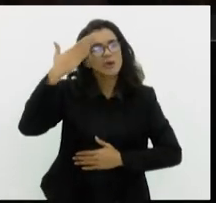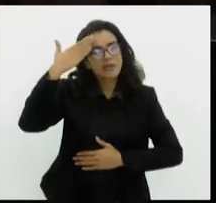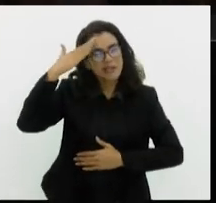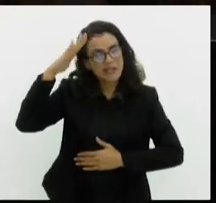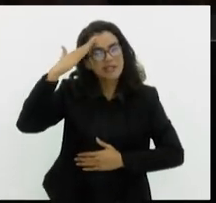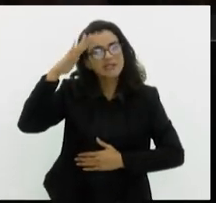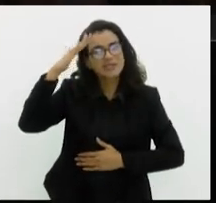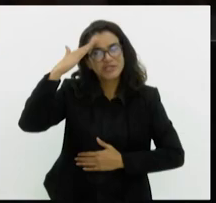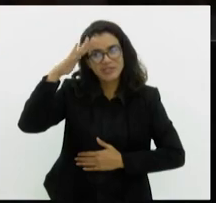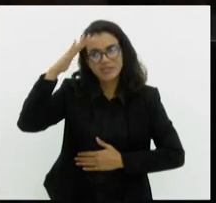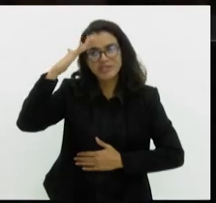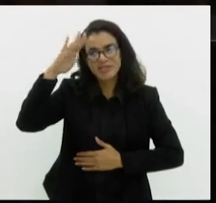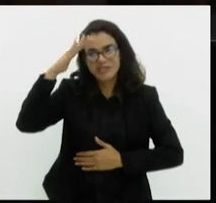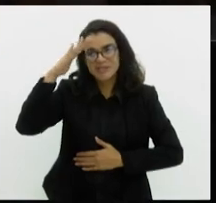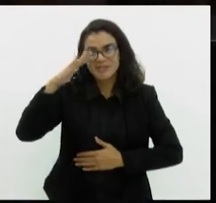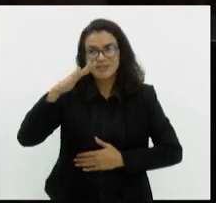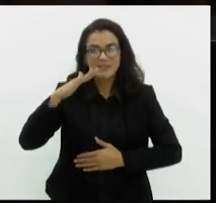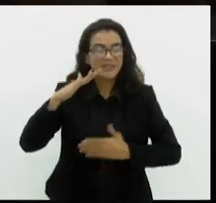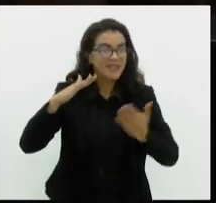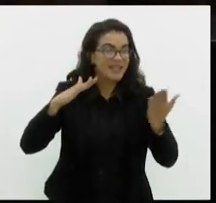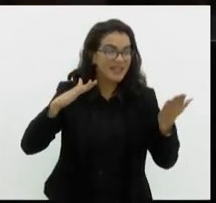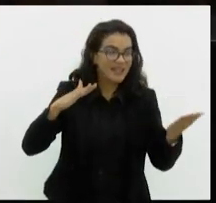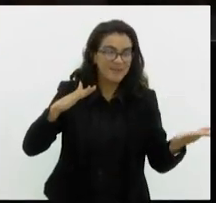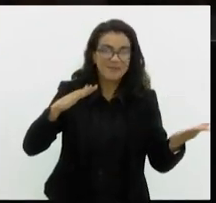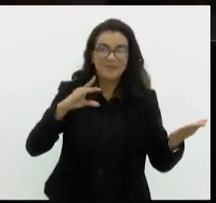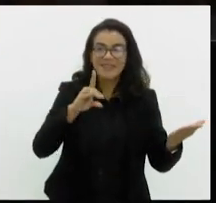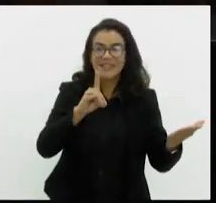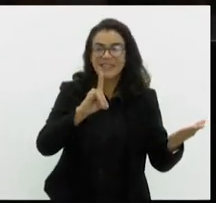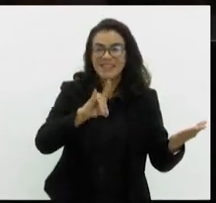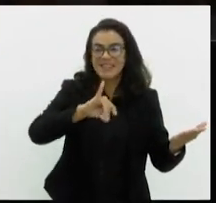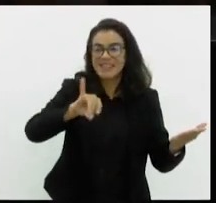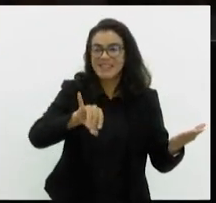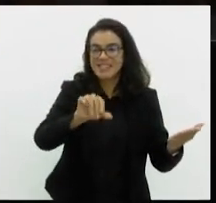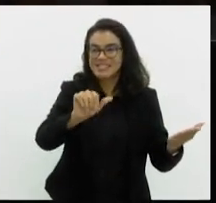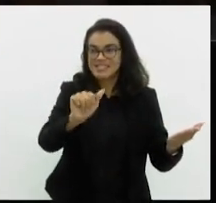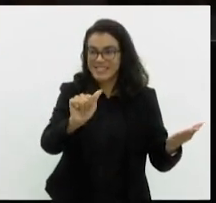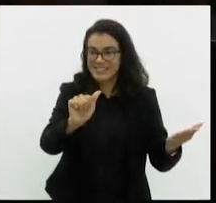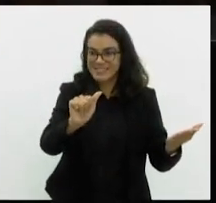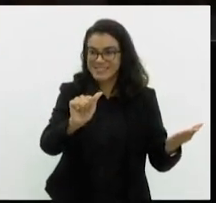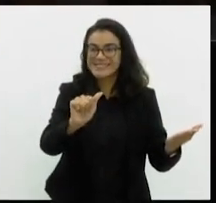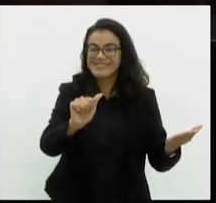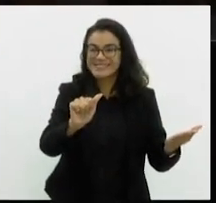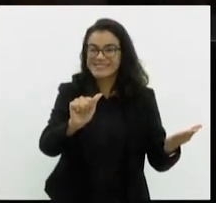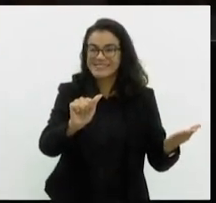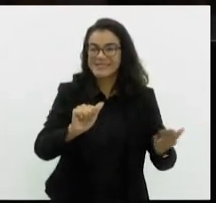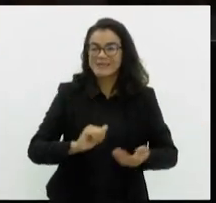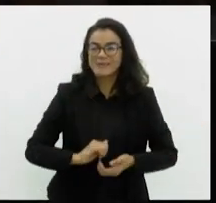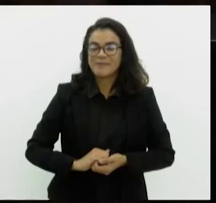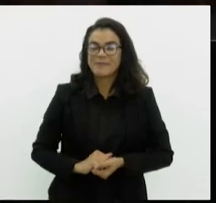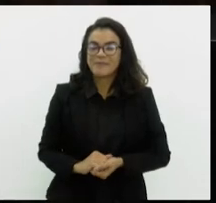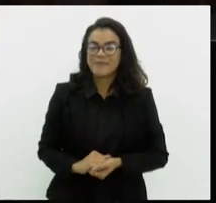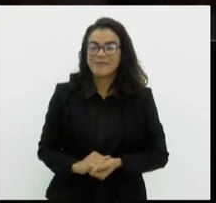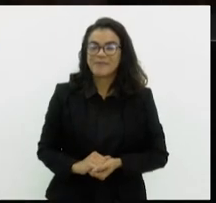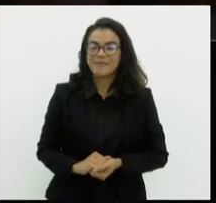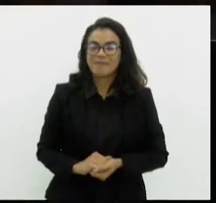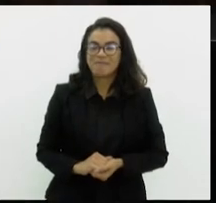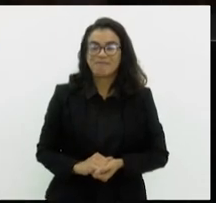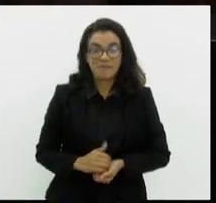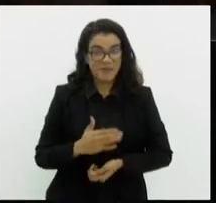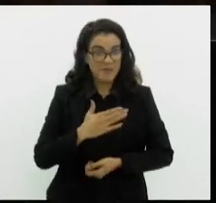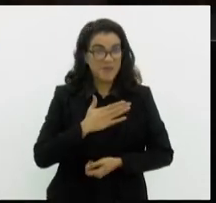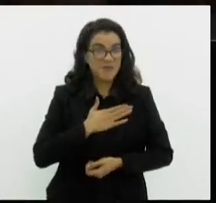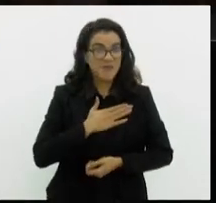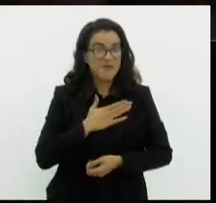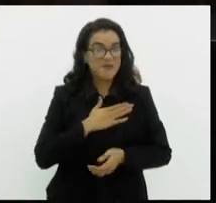e eu tenho aqui a minha querida Dija, né, que me representa